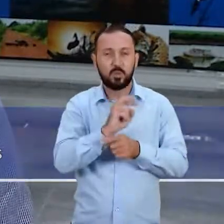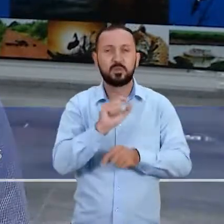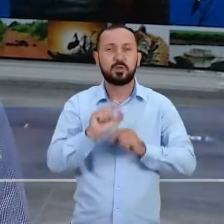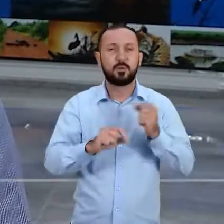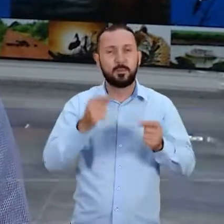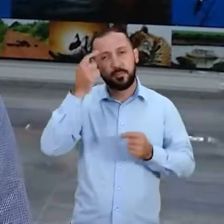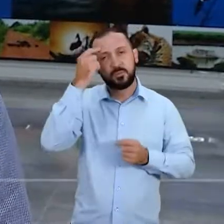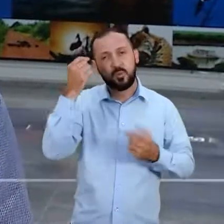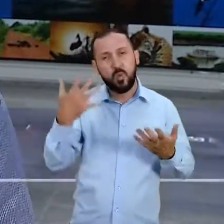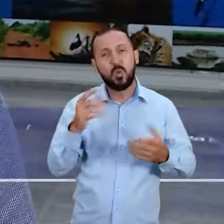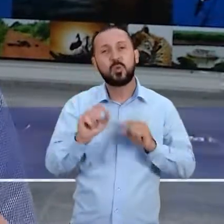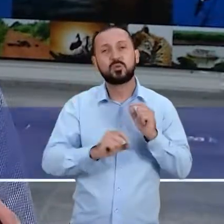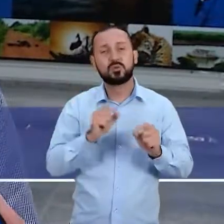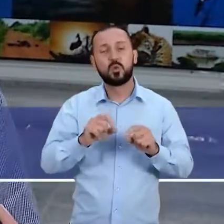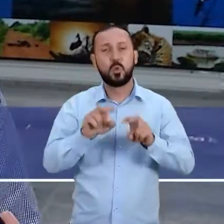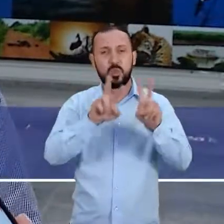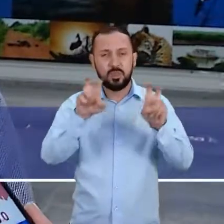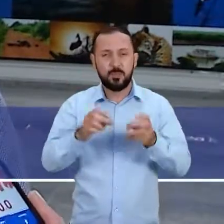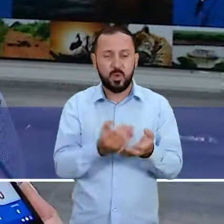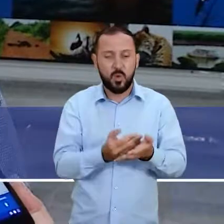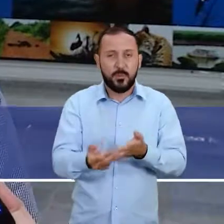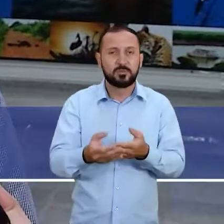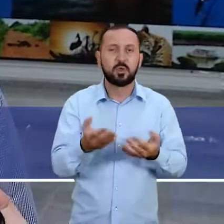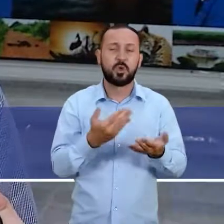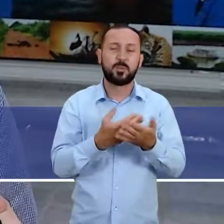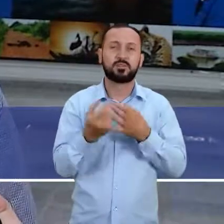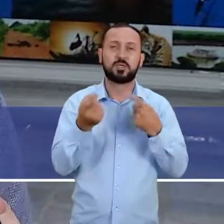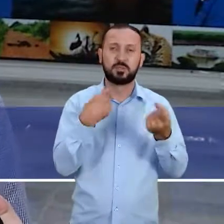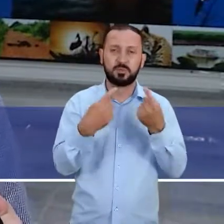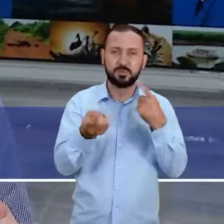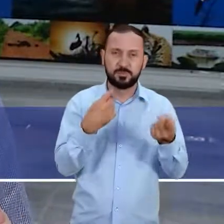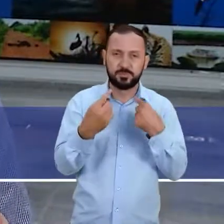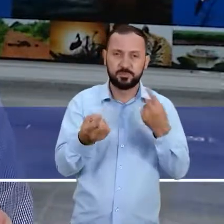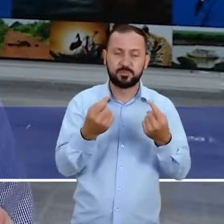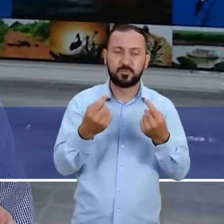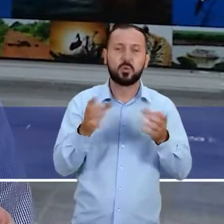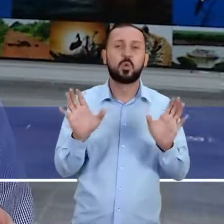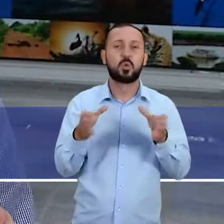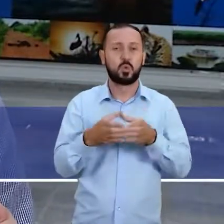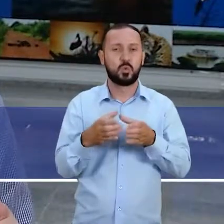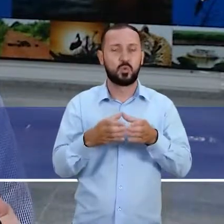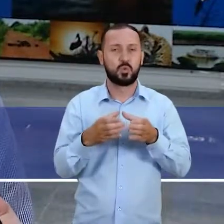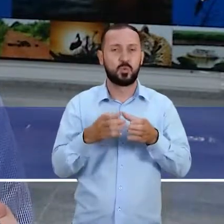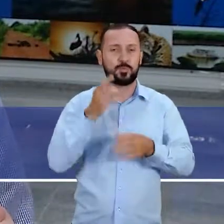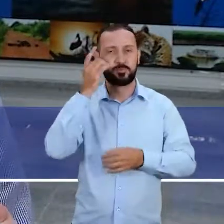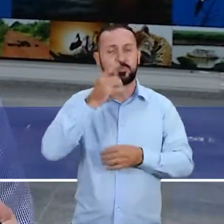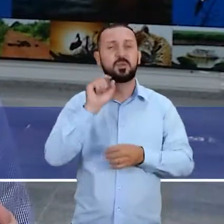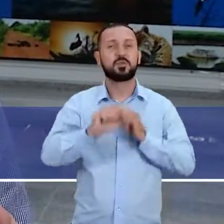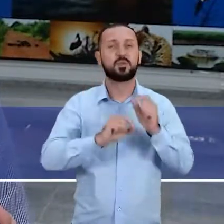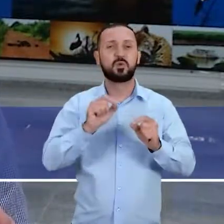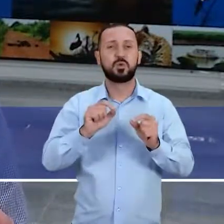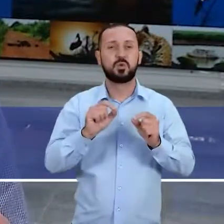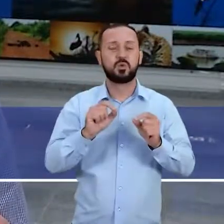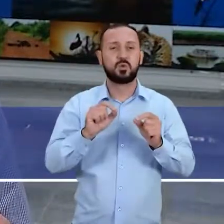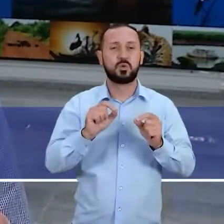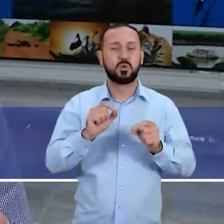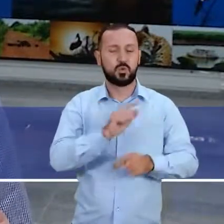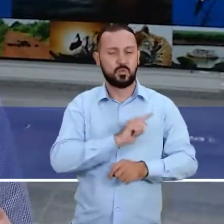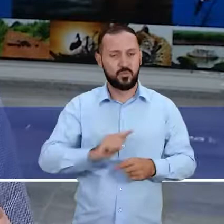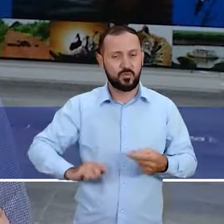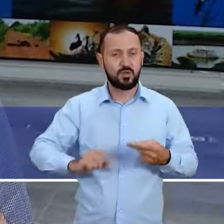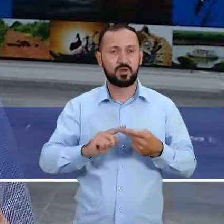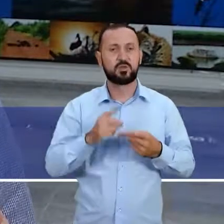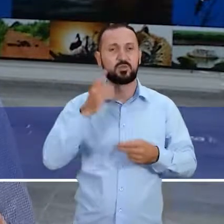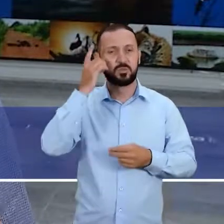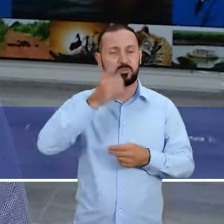rurais, suinocultores. Então a ideia hoje é trazer o tema para que seja discutido aí na frente parlamentar, para que o